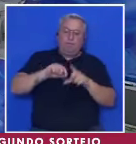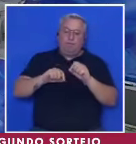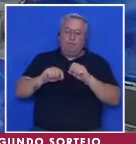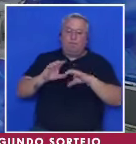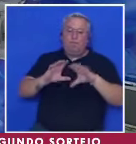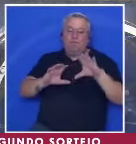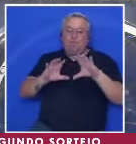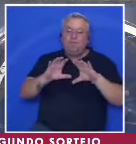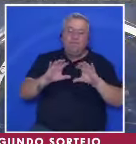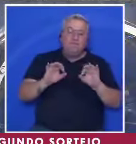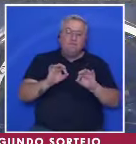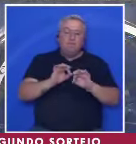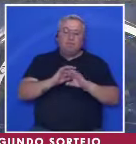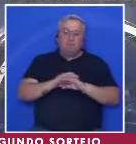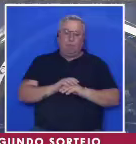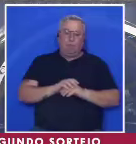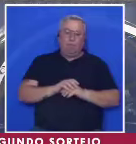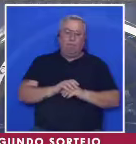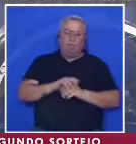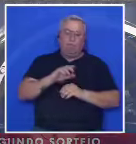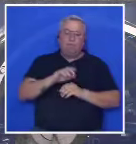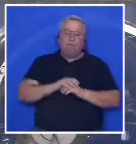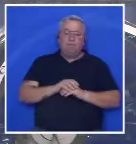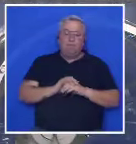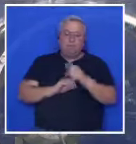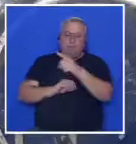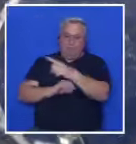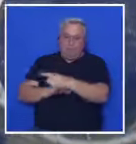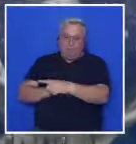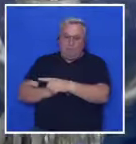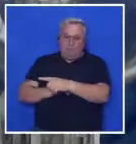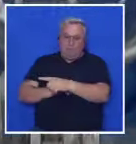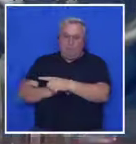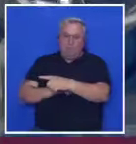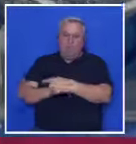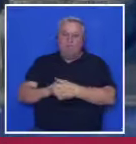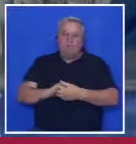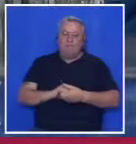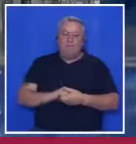Bolas posicionadas. Vamos lá, valendo!